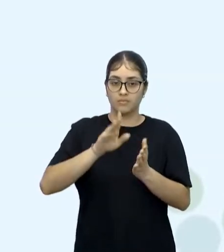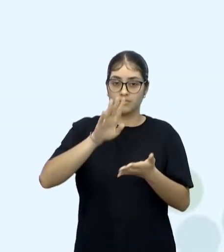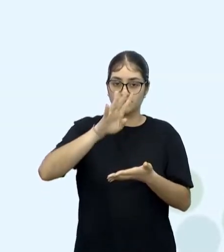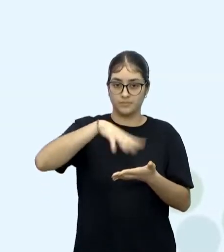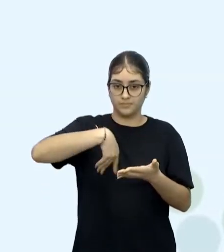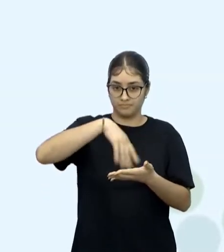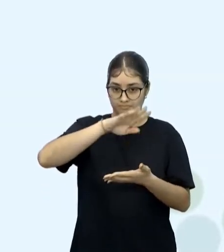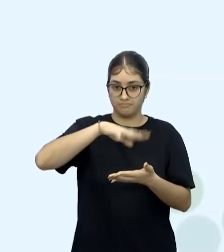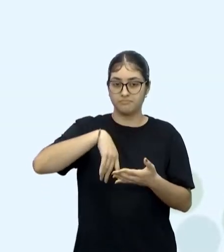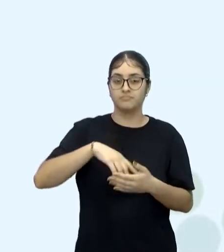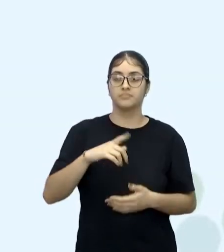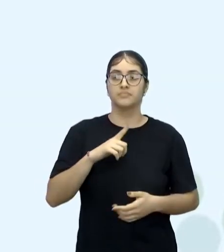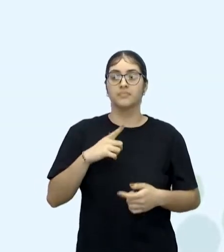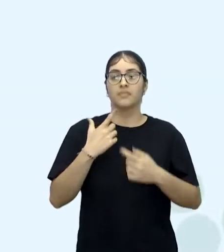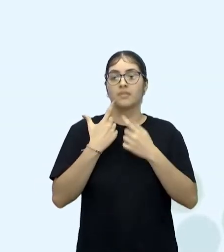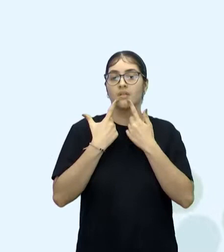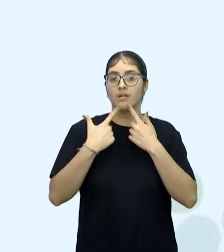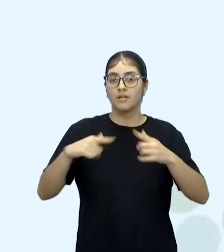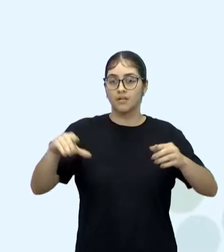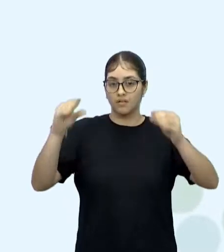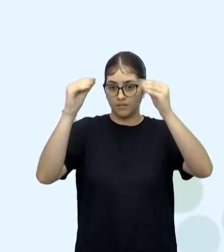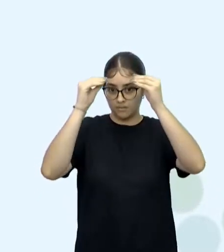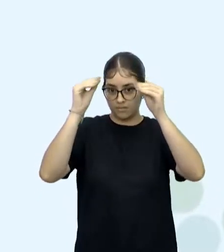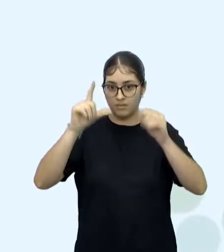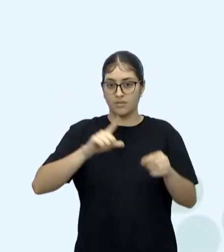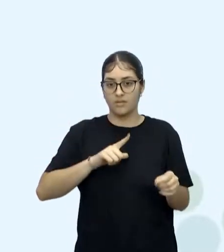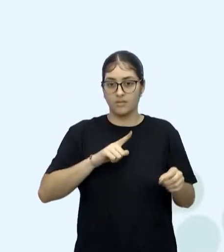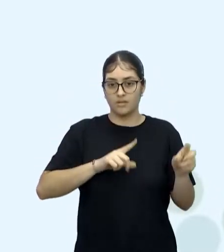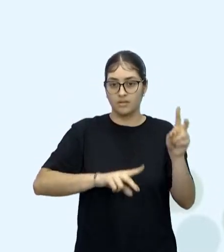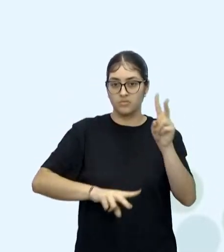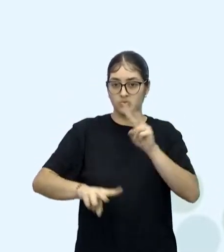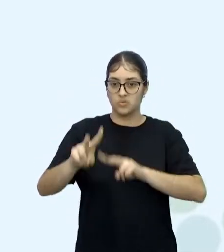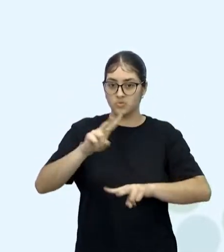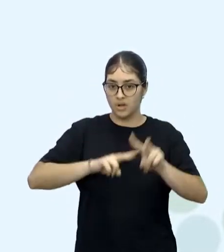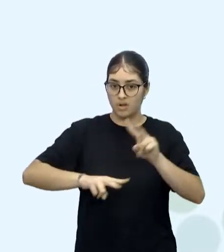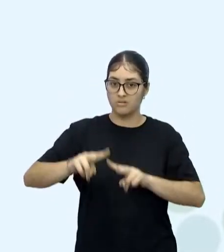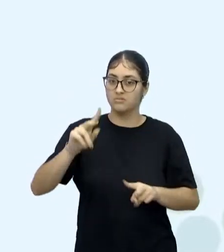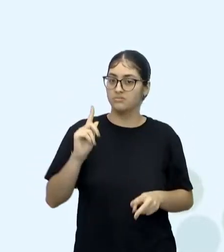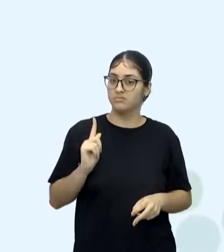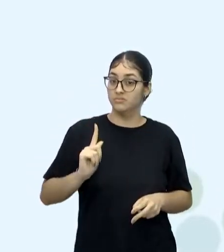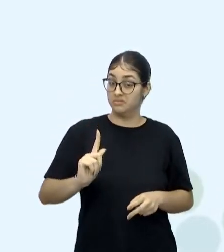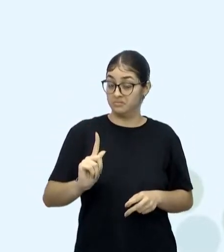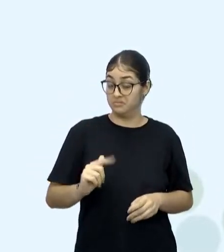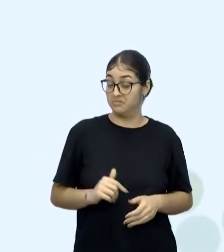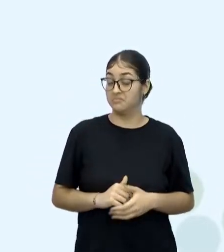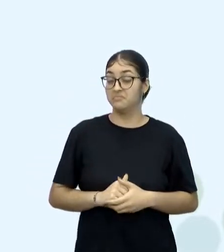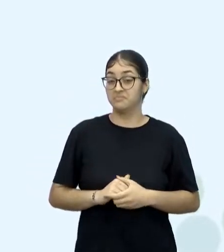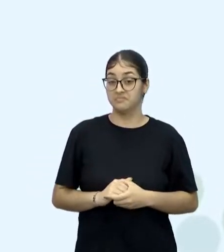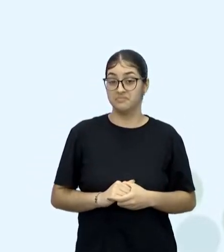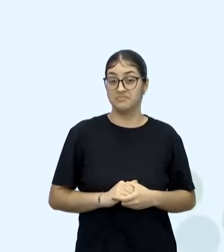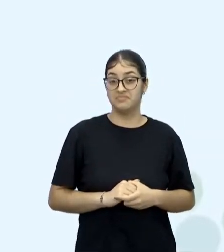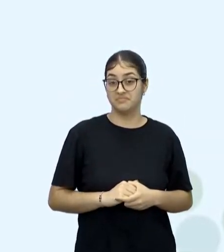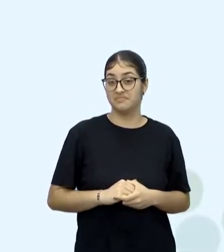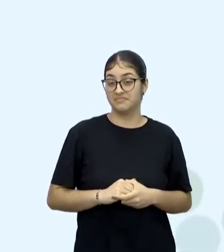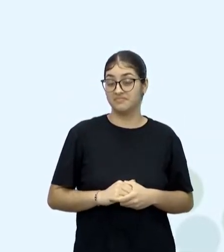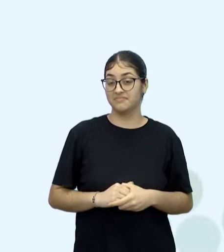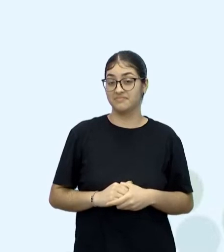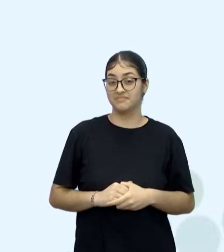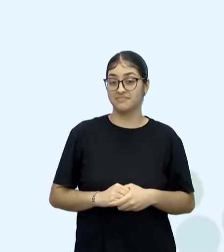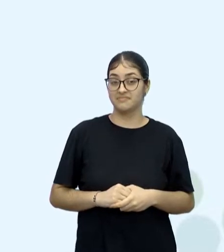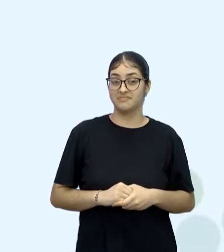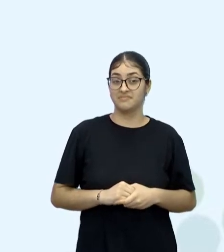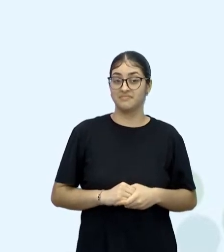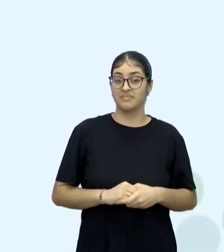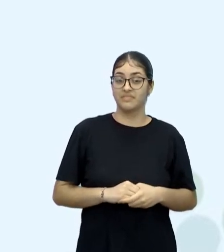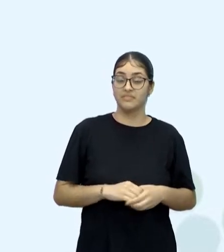Nós temos a linguagem de programação Visual D. Olha, tô falando inglês bem, você viu? Olha, muito bem. Nós temos